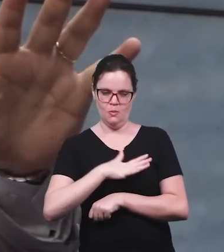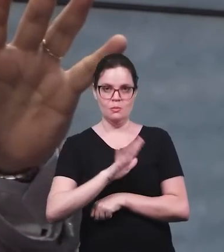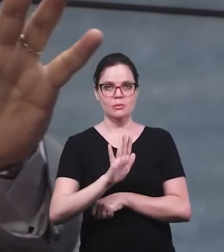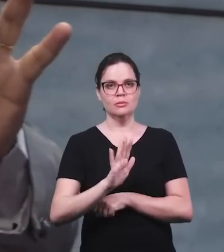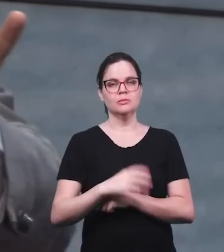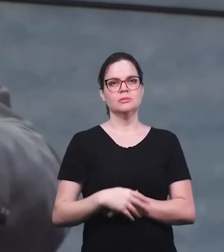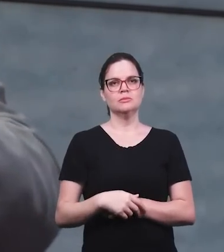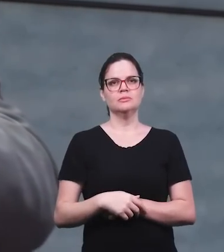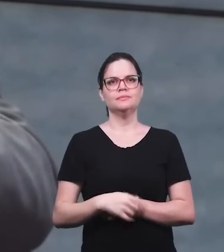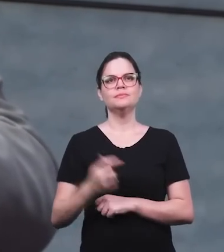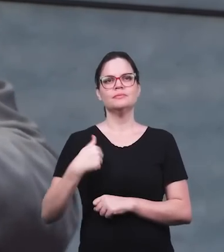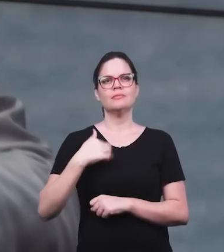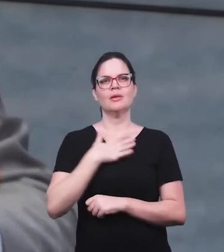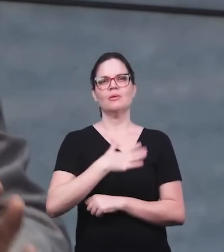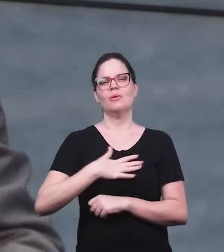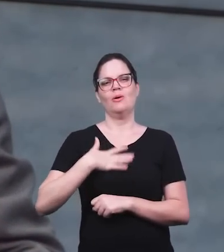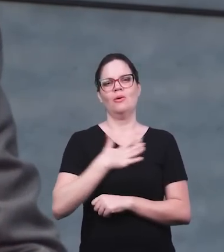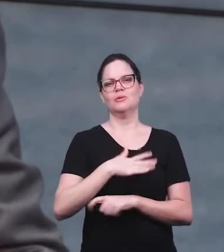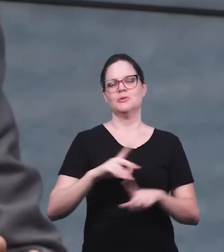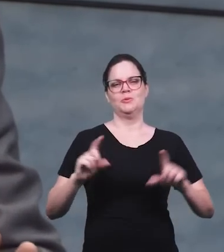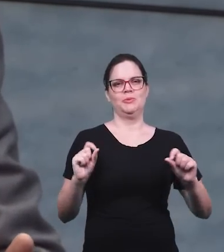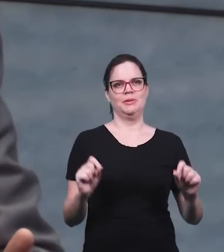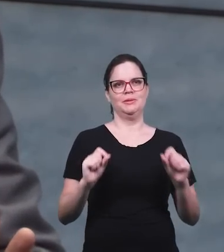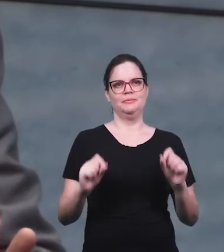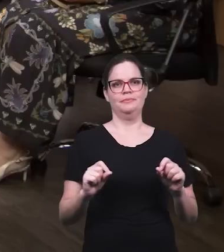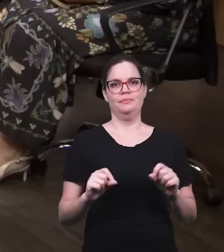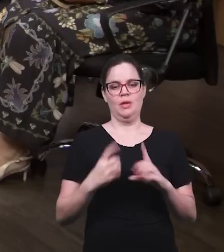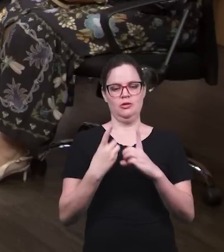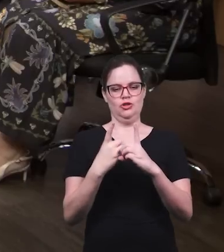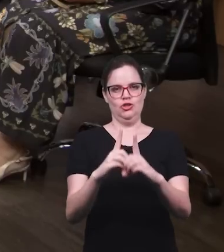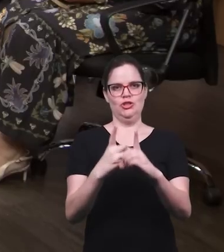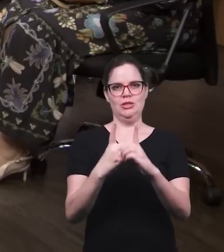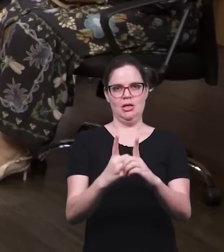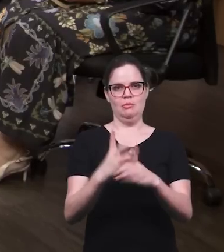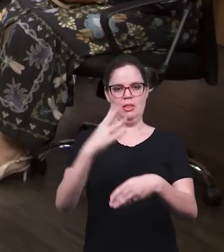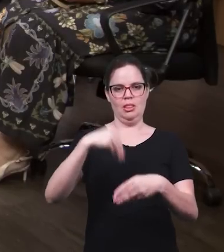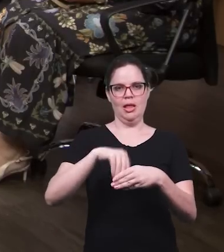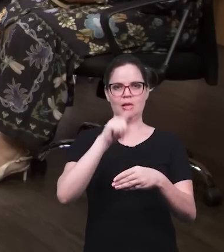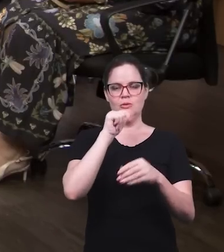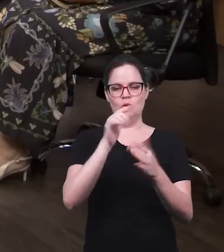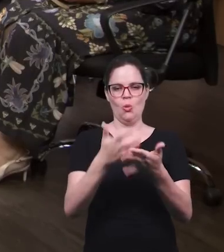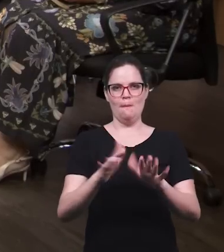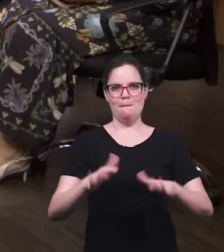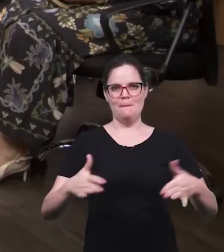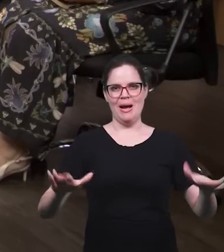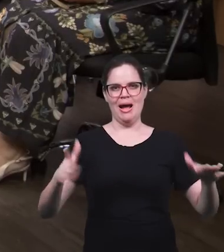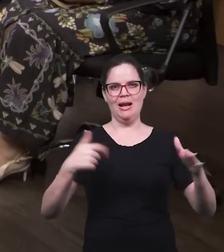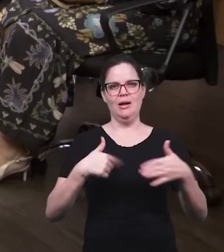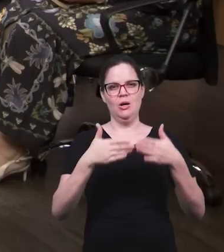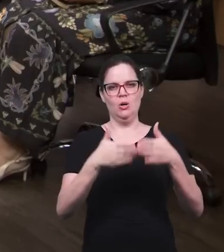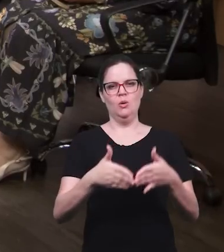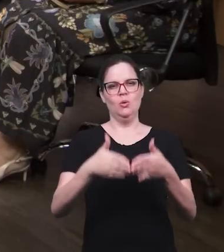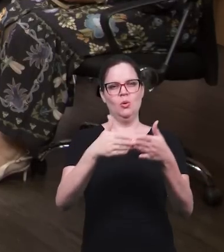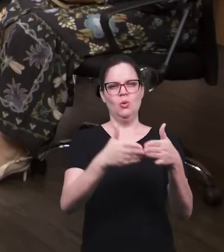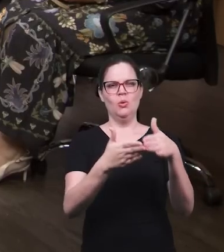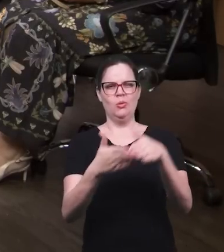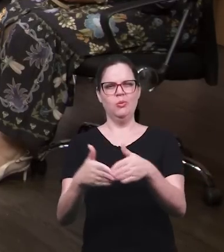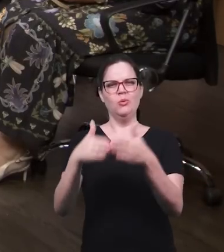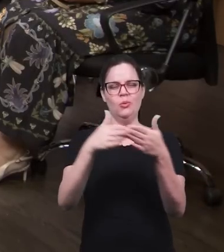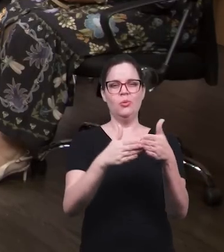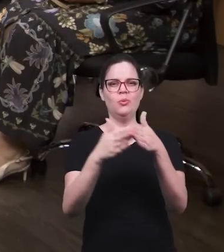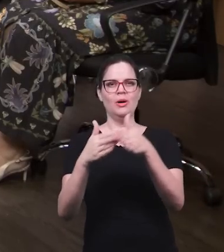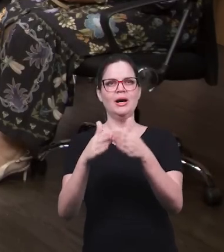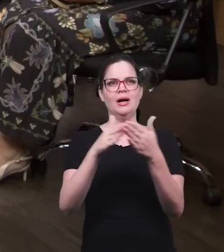resolvendo. Né? Eu gosto muito, Marcelo, de dizer o seguinte, os discípulos no Mar da Galileia podiam pensar que o Senhor ia resolver